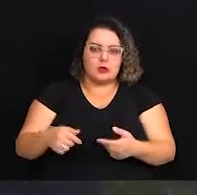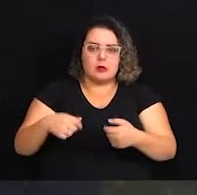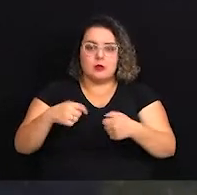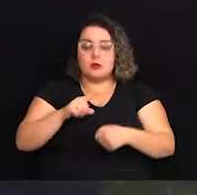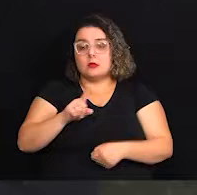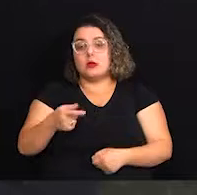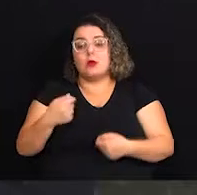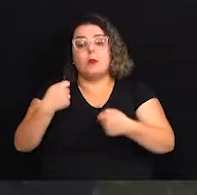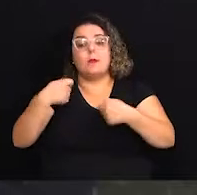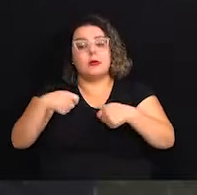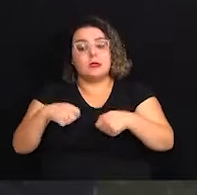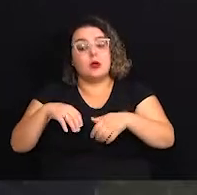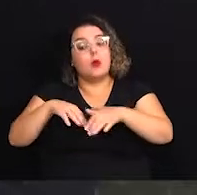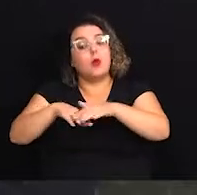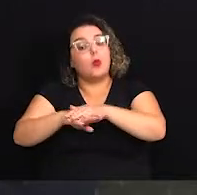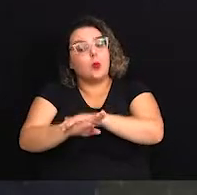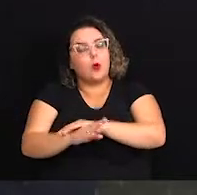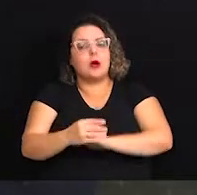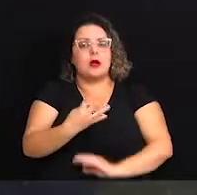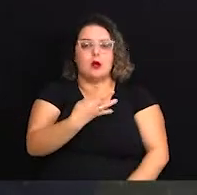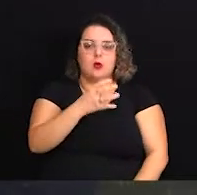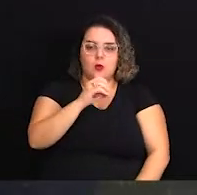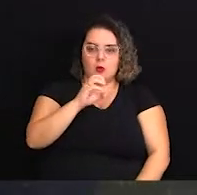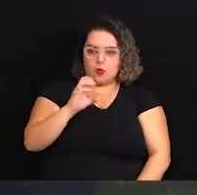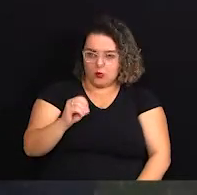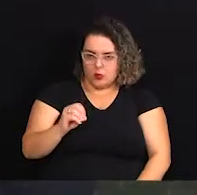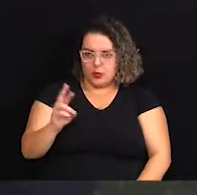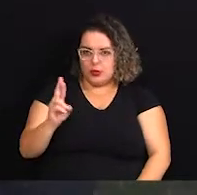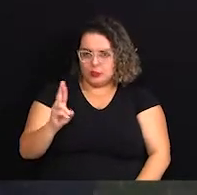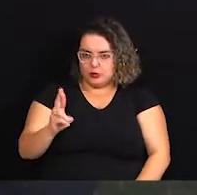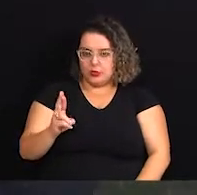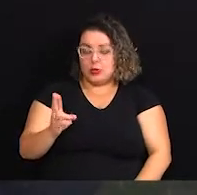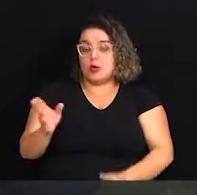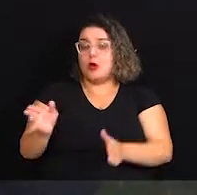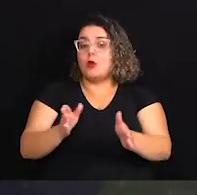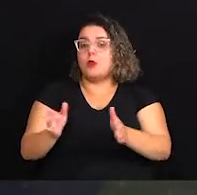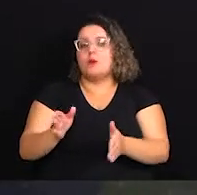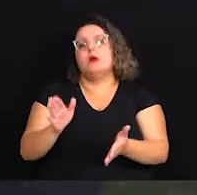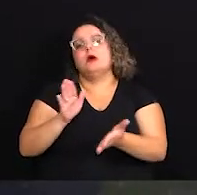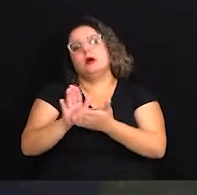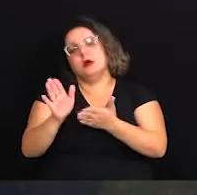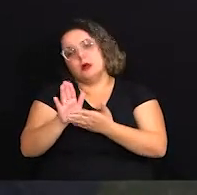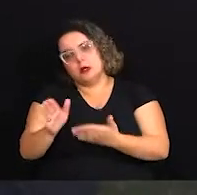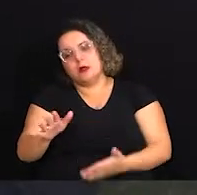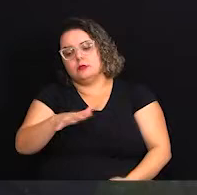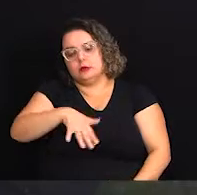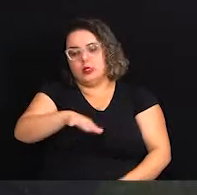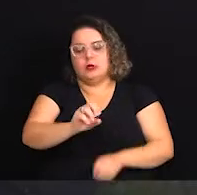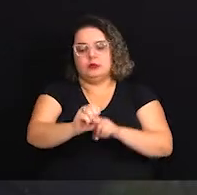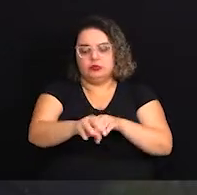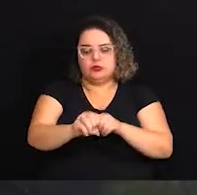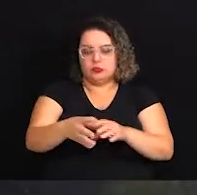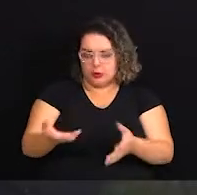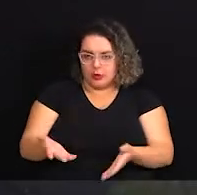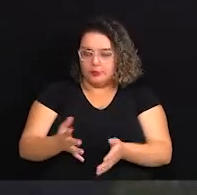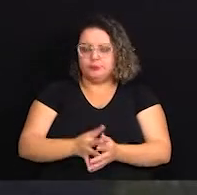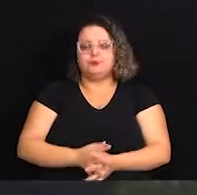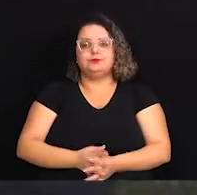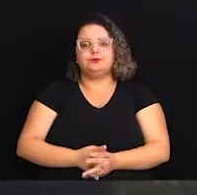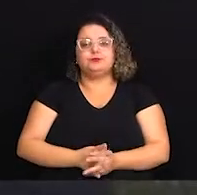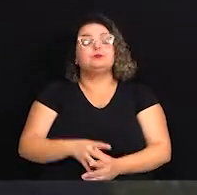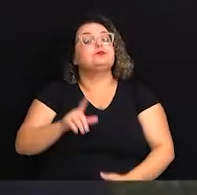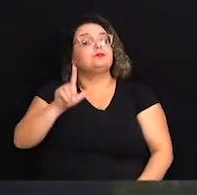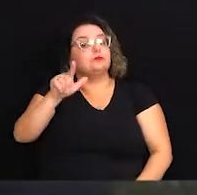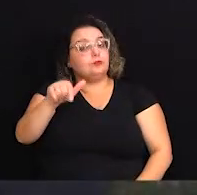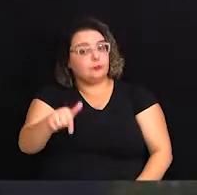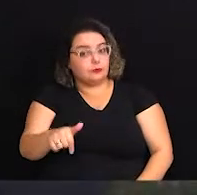precisa guardar os 400 para em algum momento poder gastar essa verba em educação. Depois a